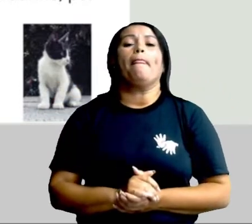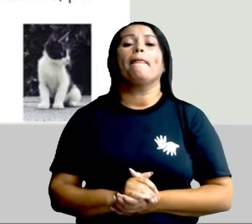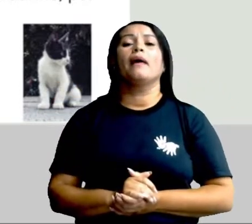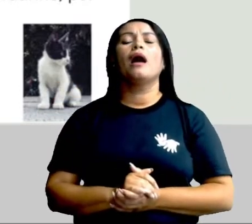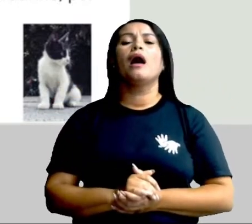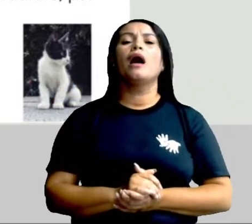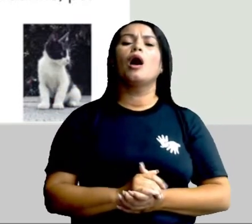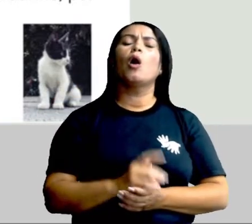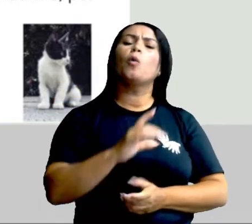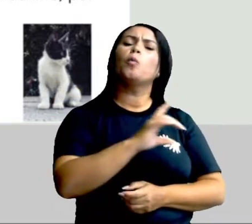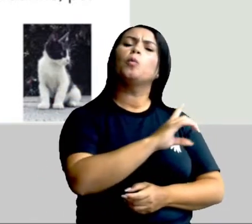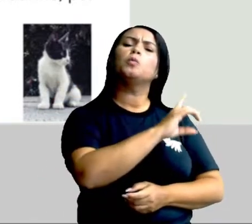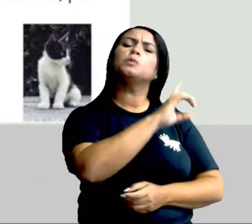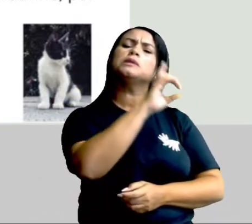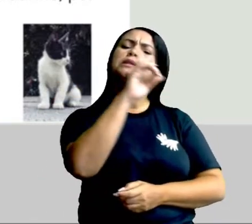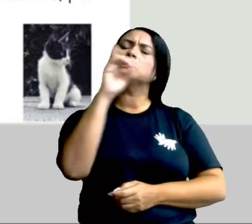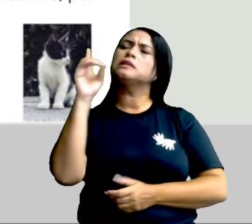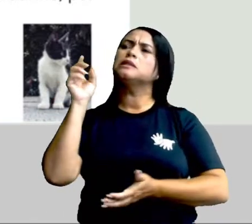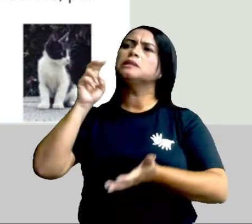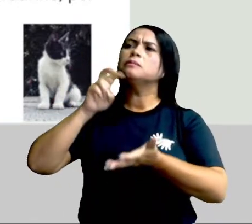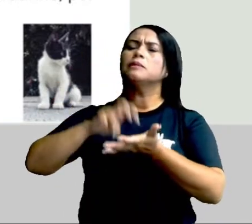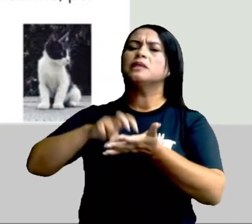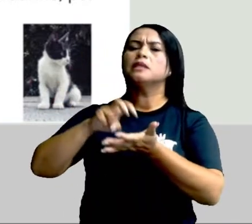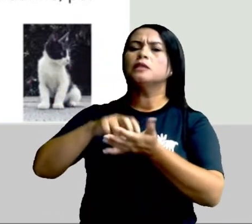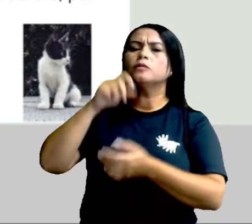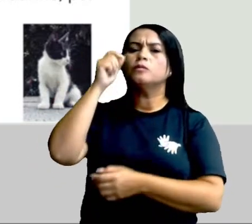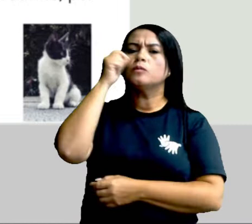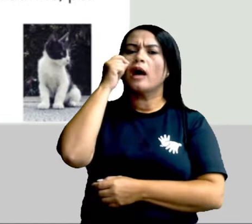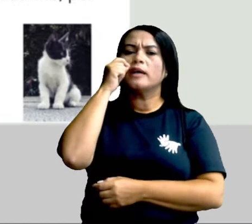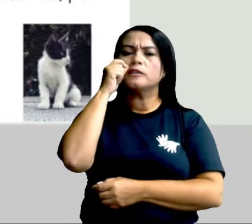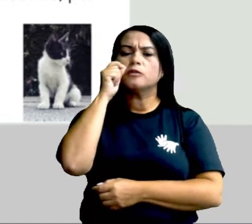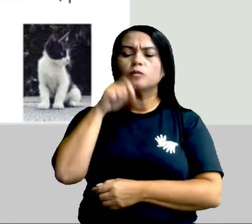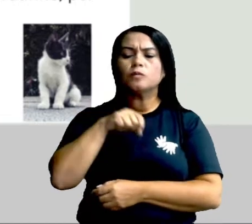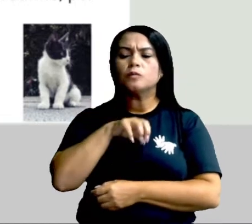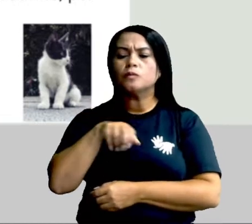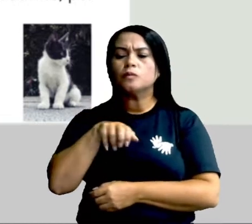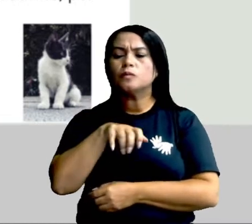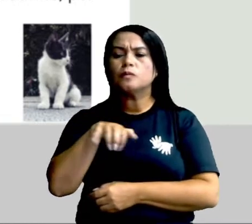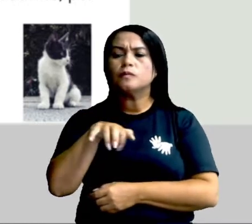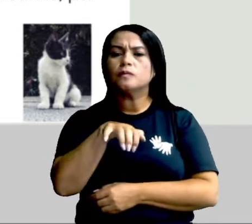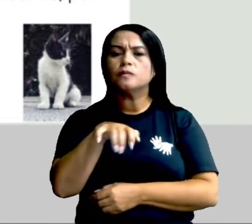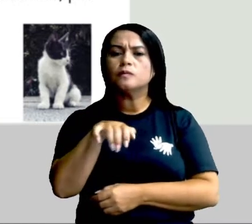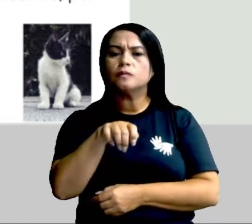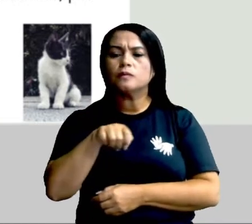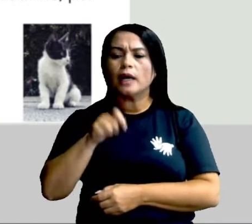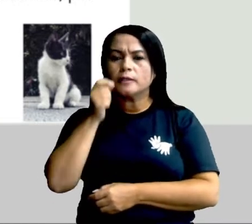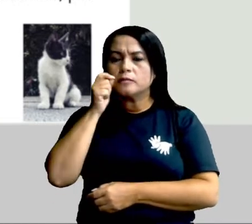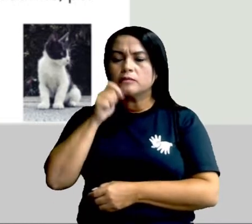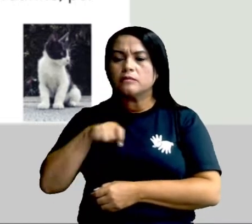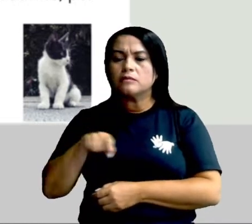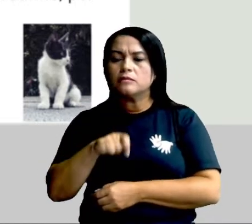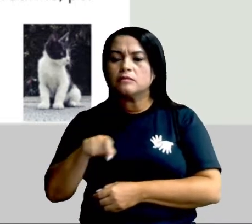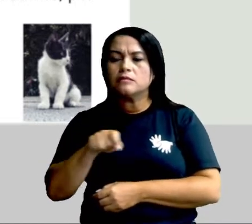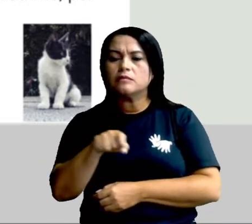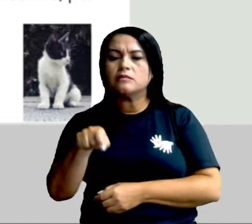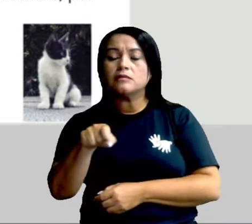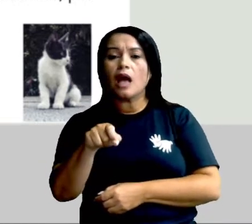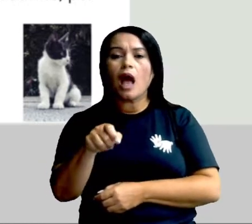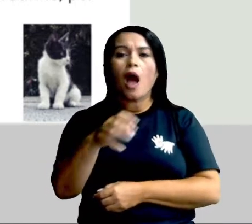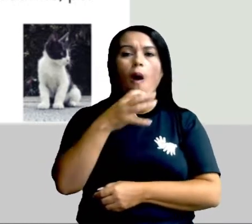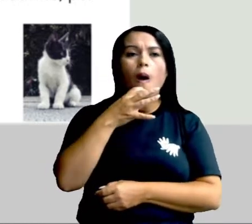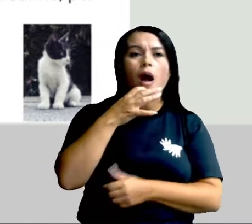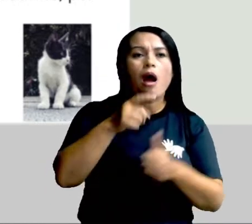direitinho. Certa manhã, um ratinho saiu do buraco pela primeira vez. Queria